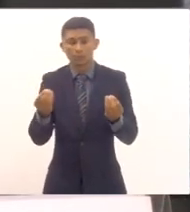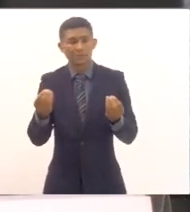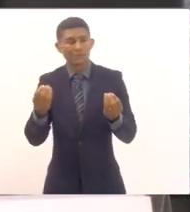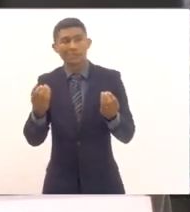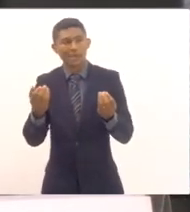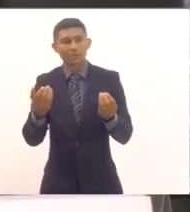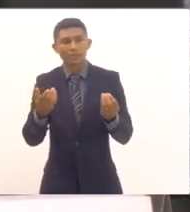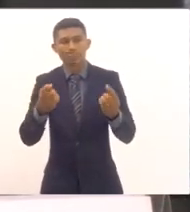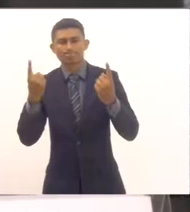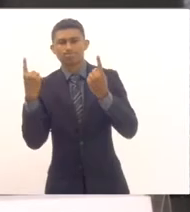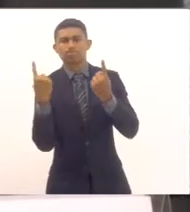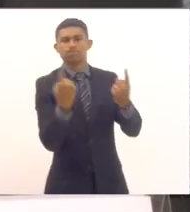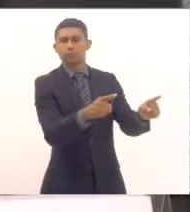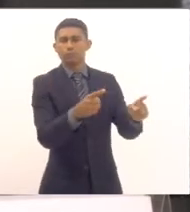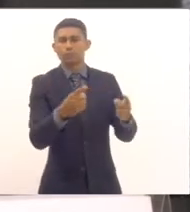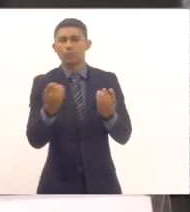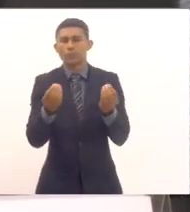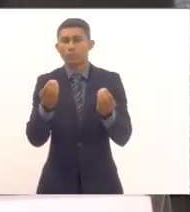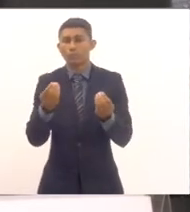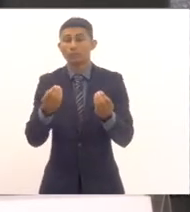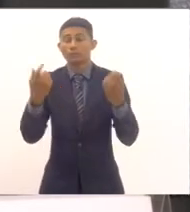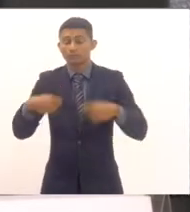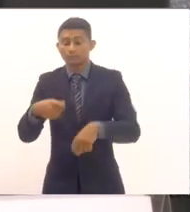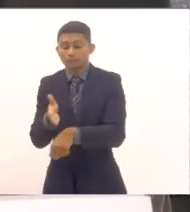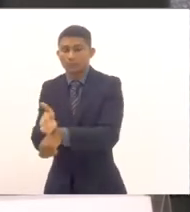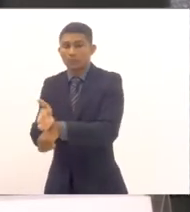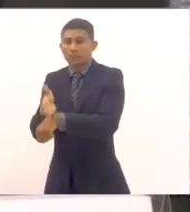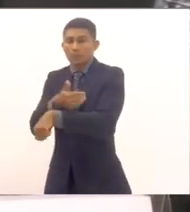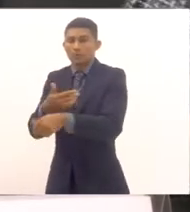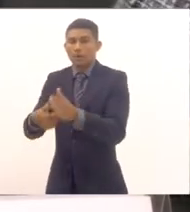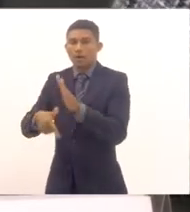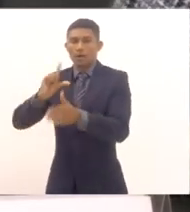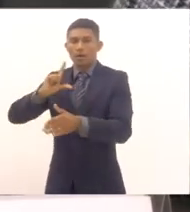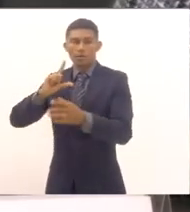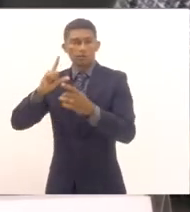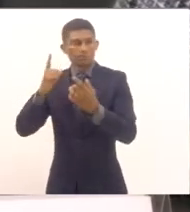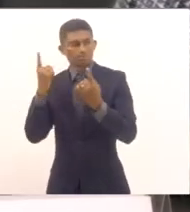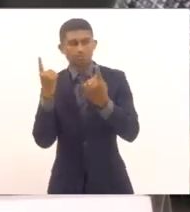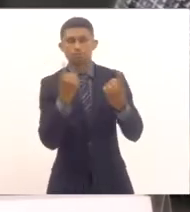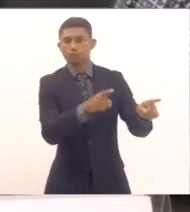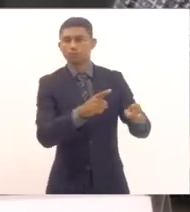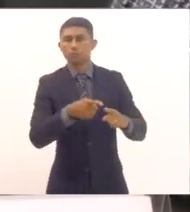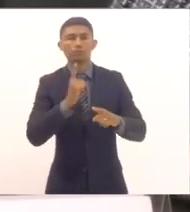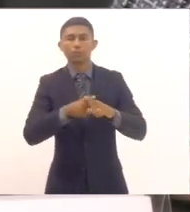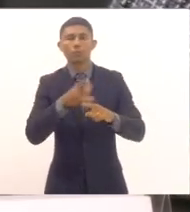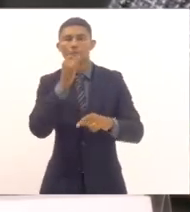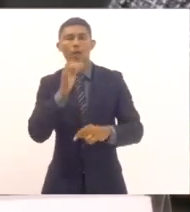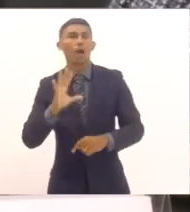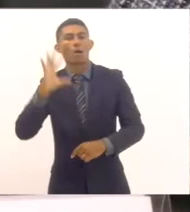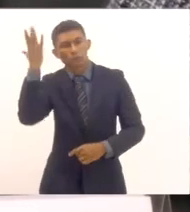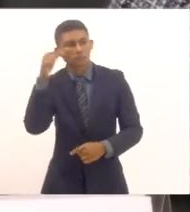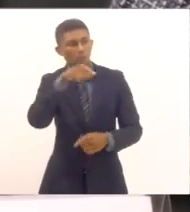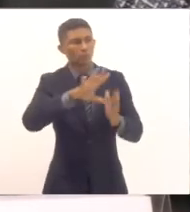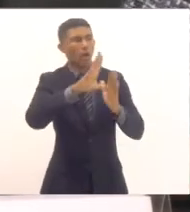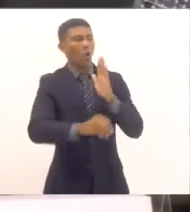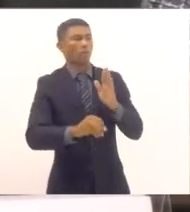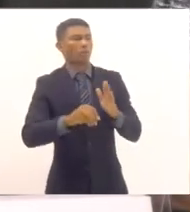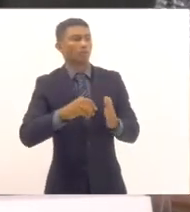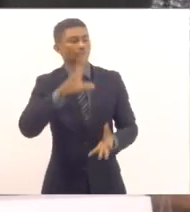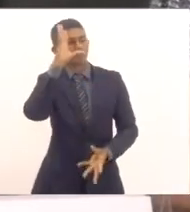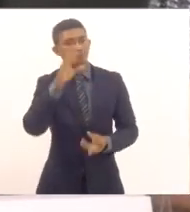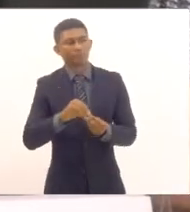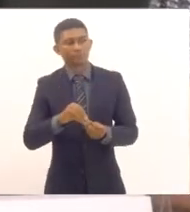combate preventivo presente o meu roubo nacional que tem